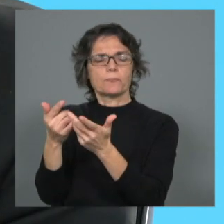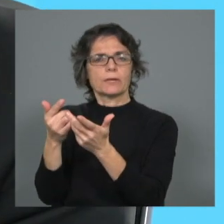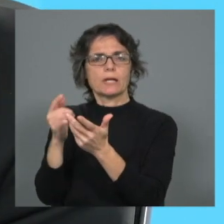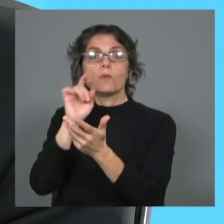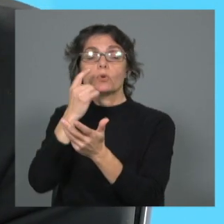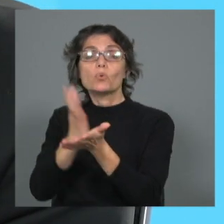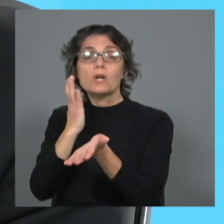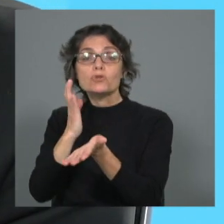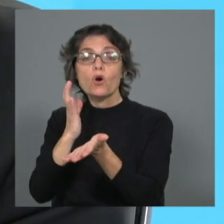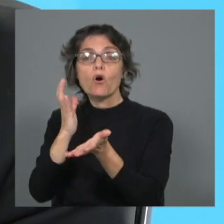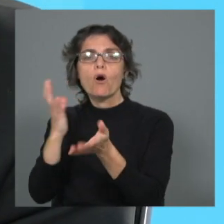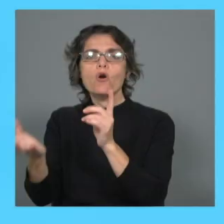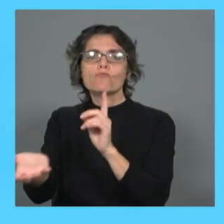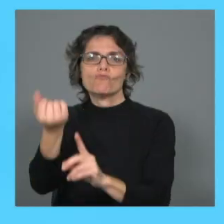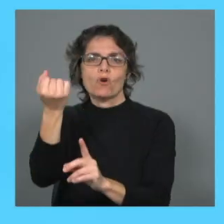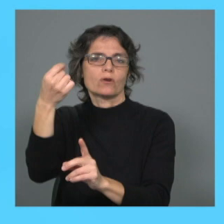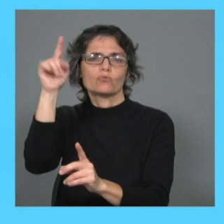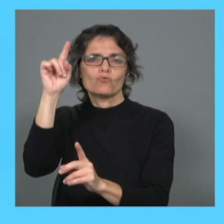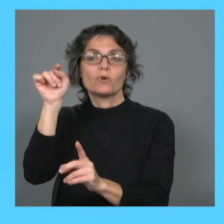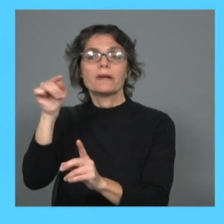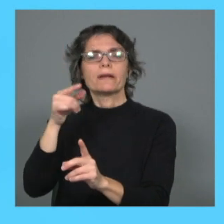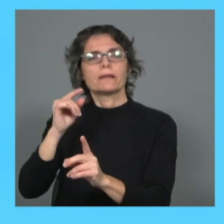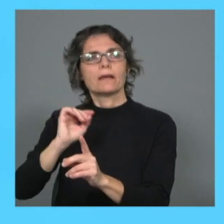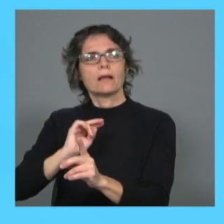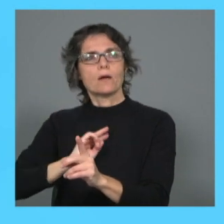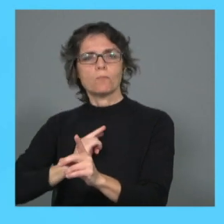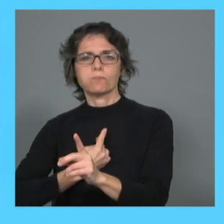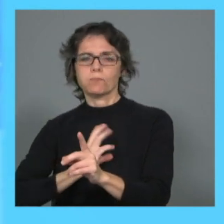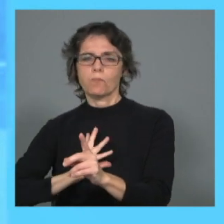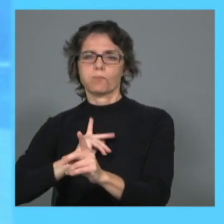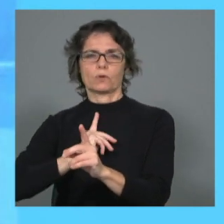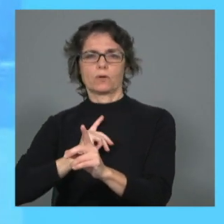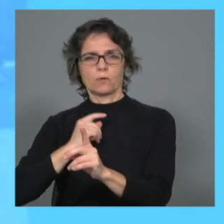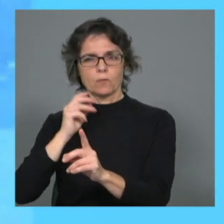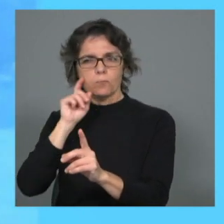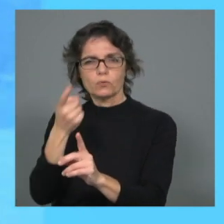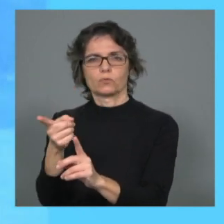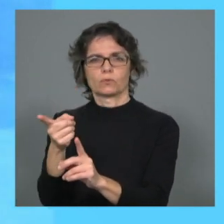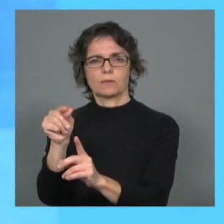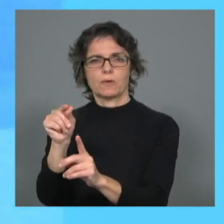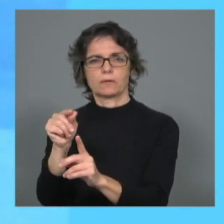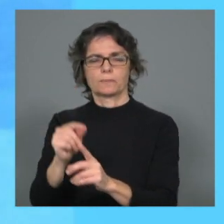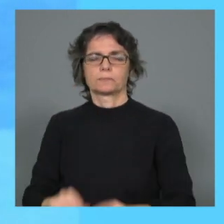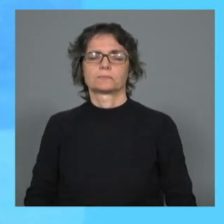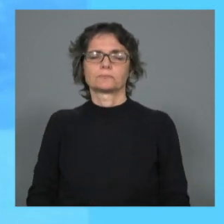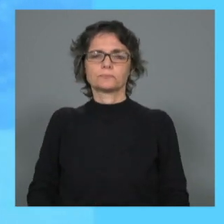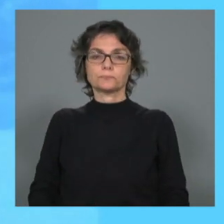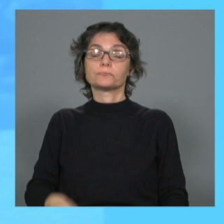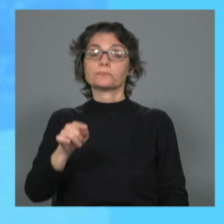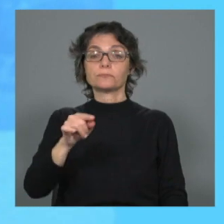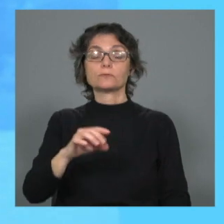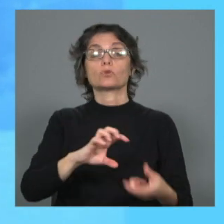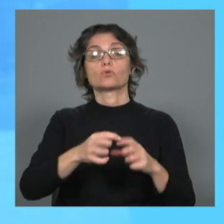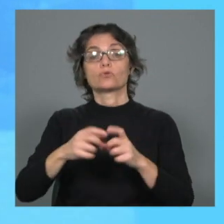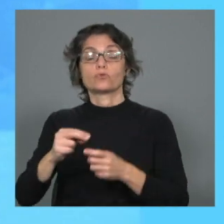não é? Tivemos agora muito recentemente, e eu começava este programa a falar dos Jogos Olímpicos de Inverno, esta situação daquela